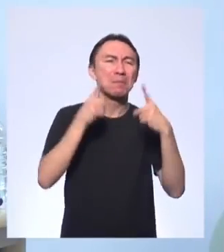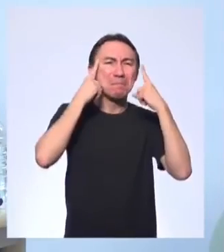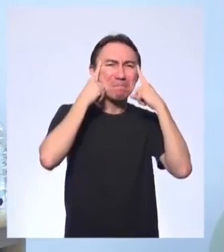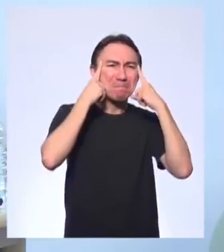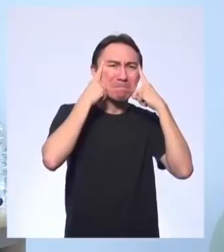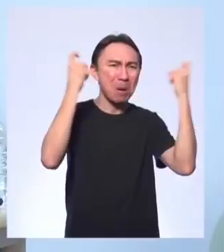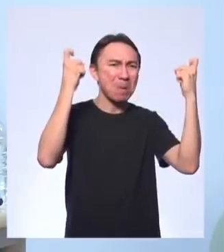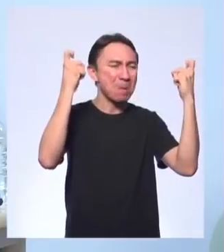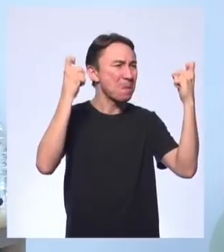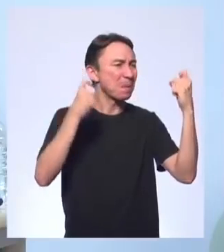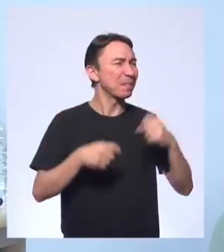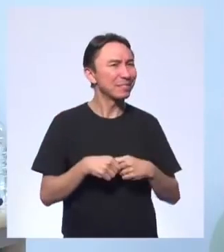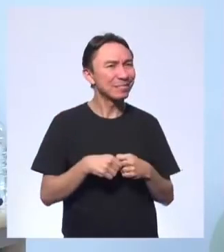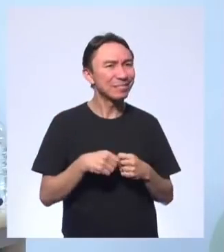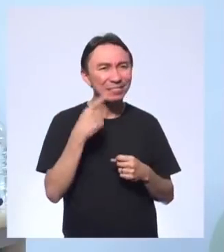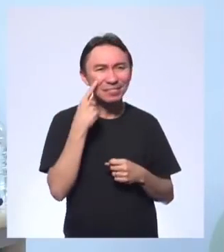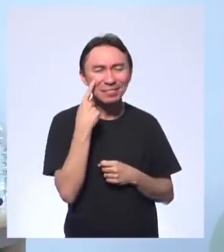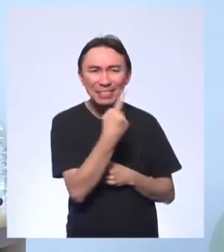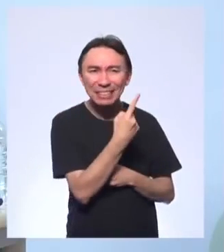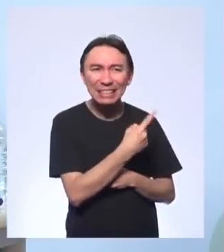Imagina,